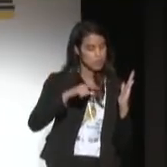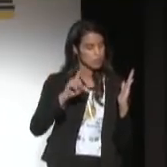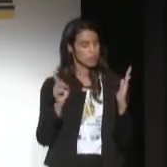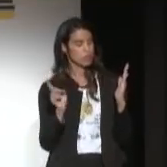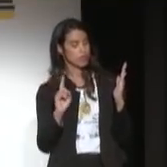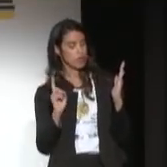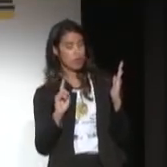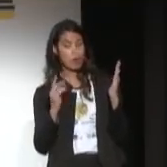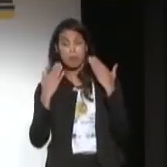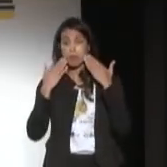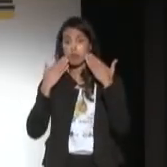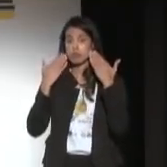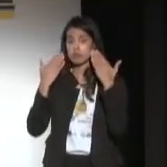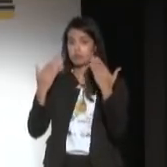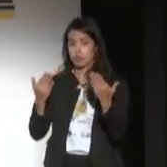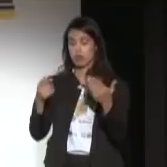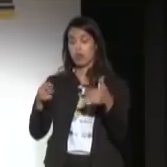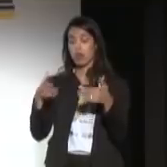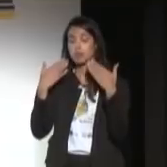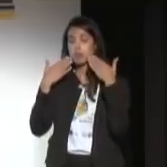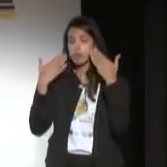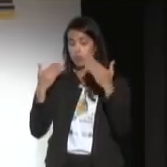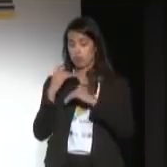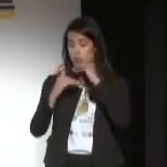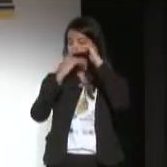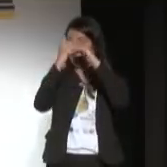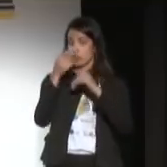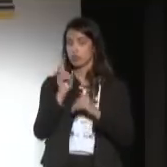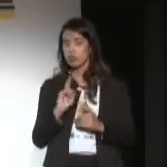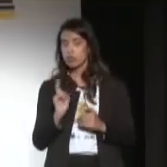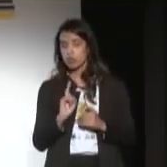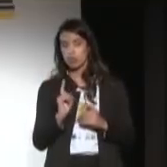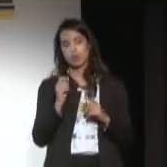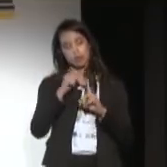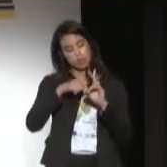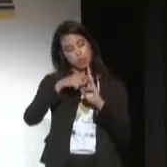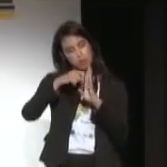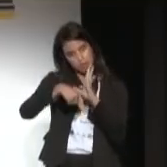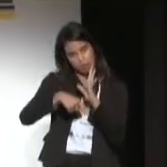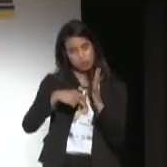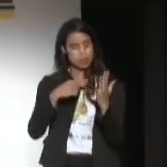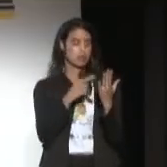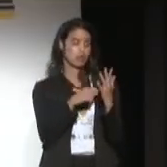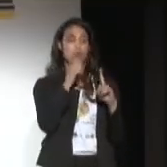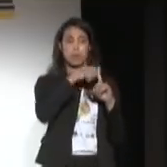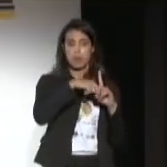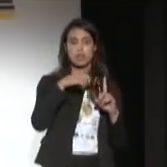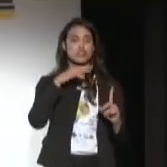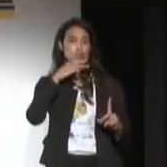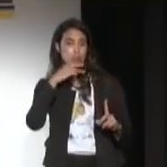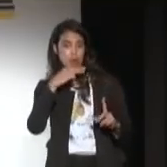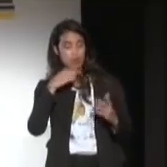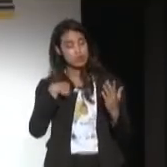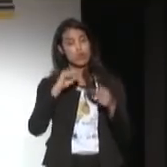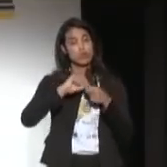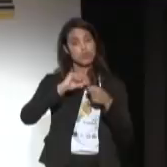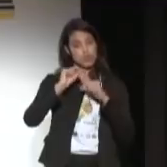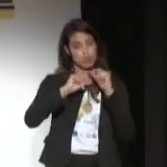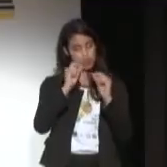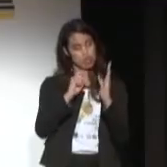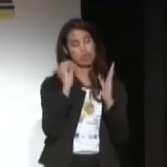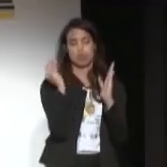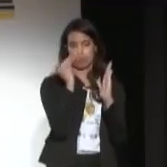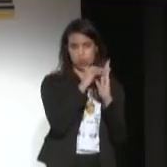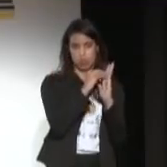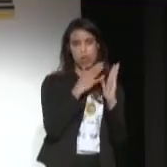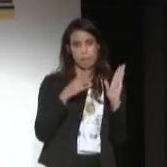tenha evidências de progresso por mês. Então, aí eu tenho o que eu fiz no mês de março, isso está na íntegra, tá? Que